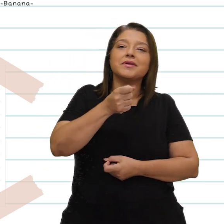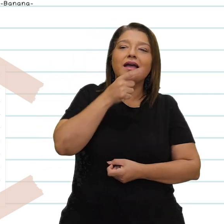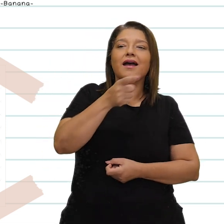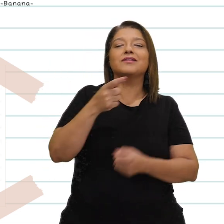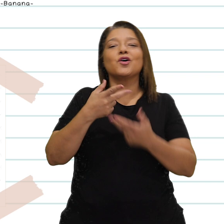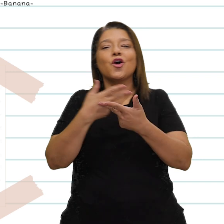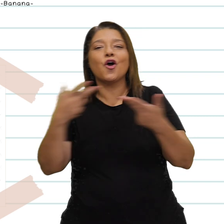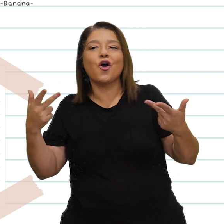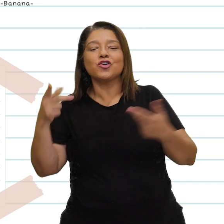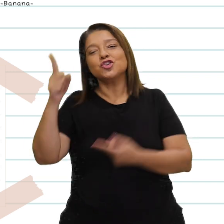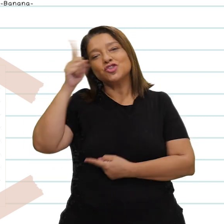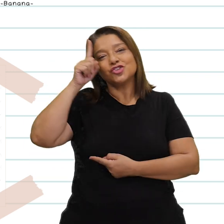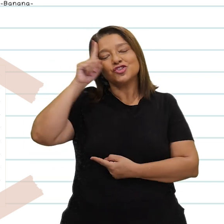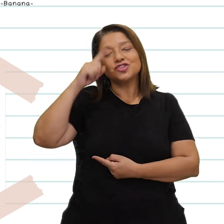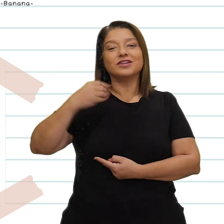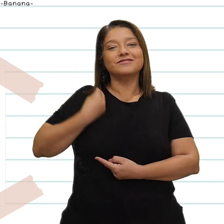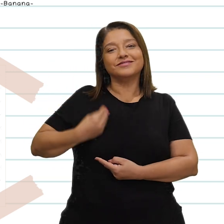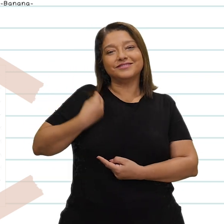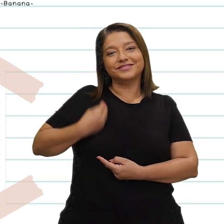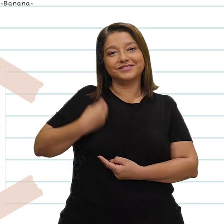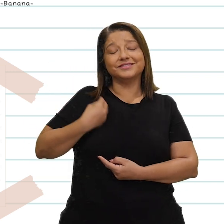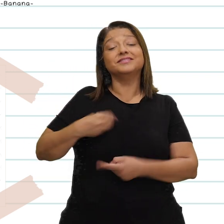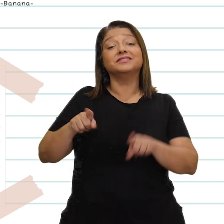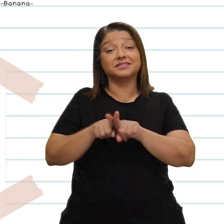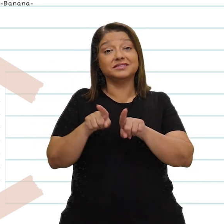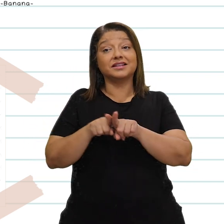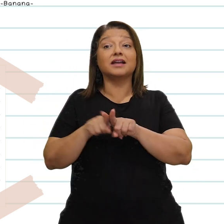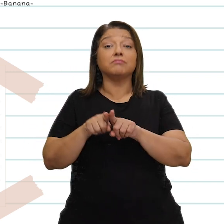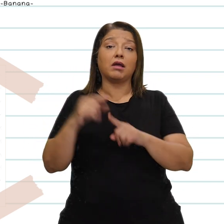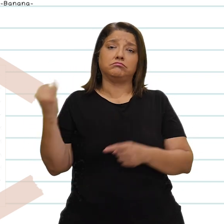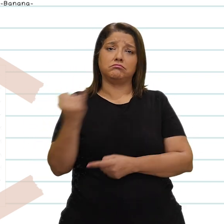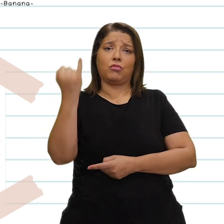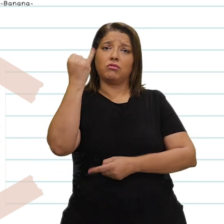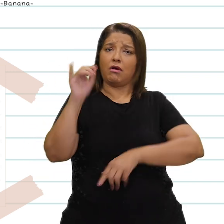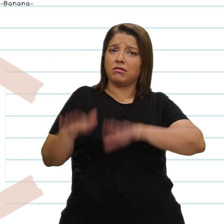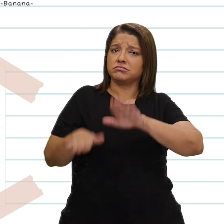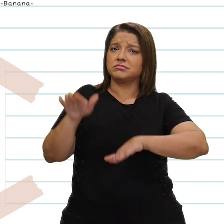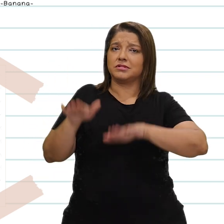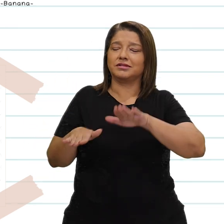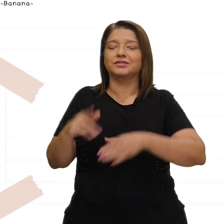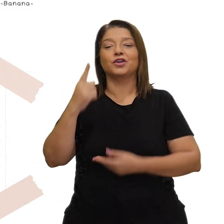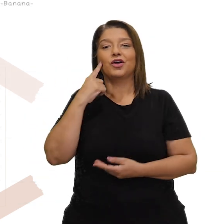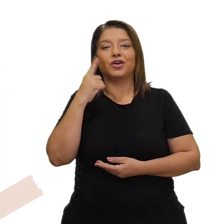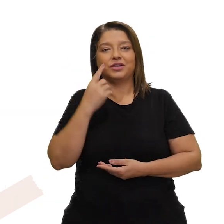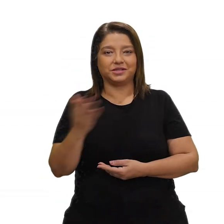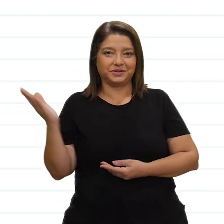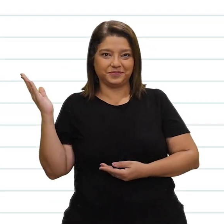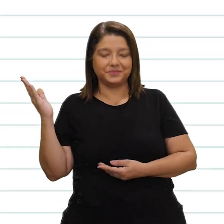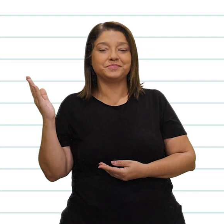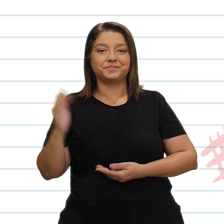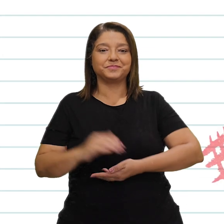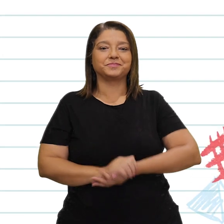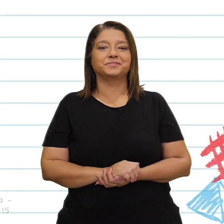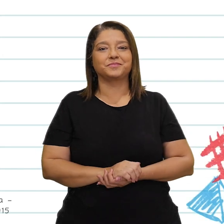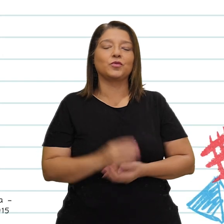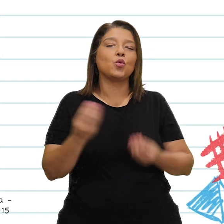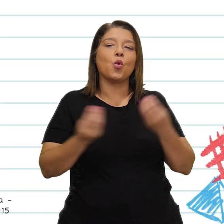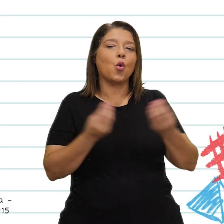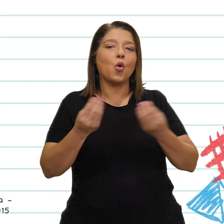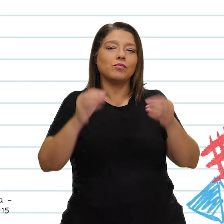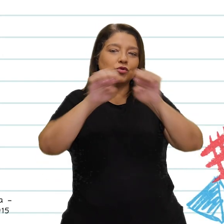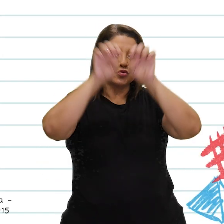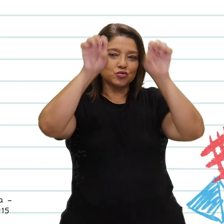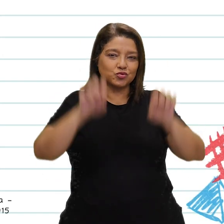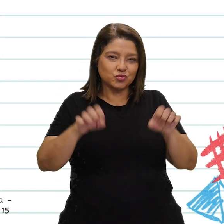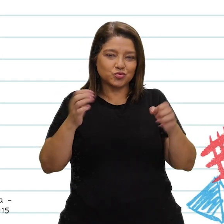para falar de coisas cotidianas e muitas vezes importantes. Vejamos um fragmento de O Diário